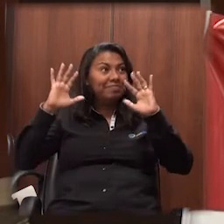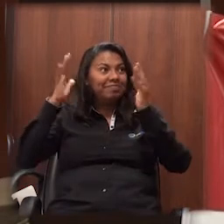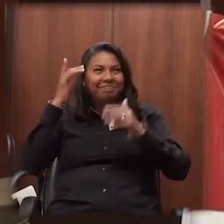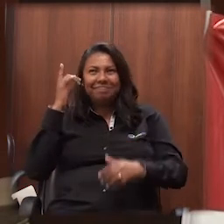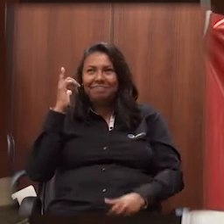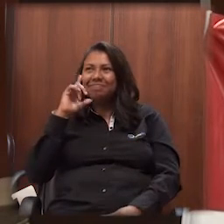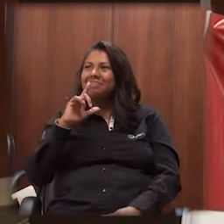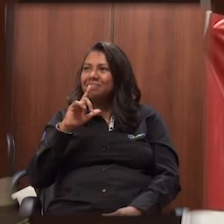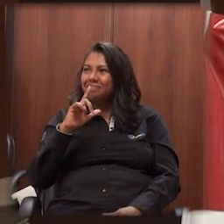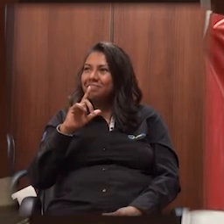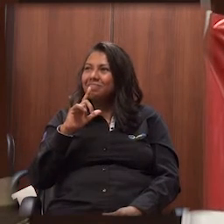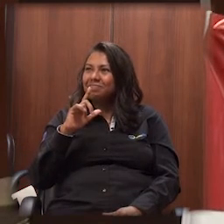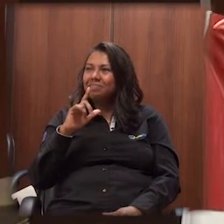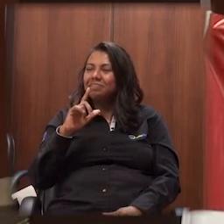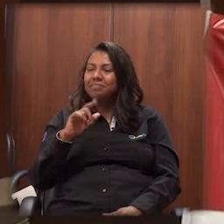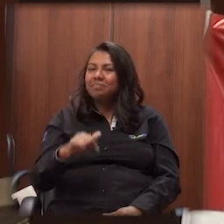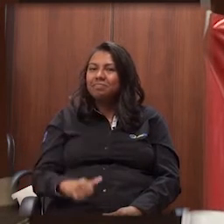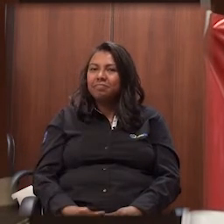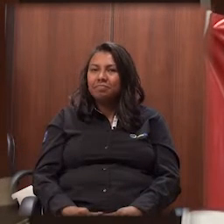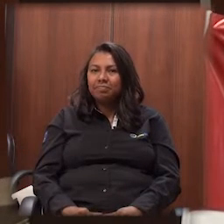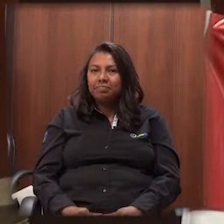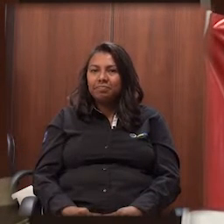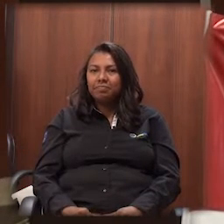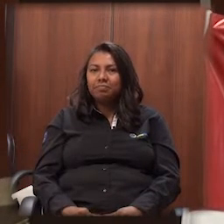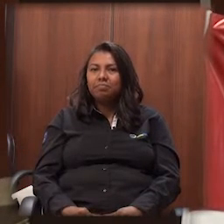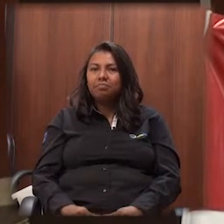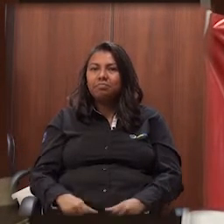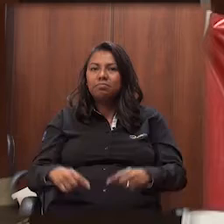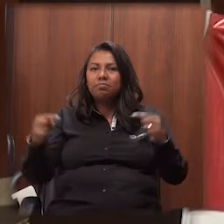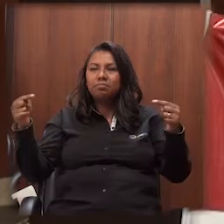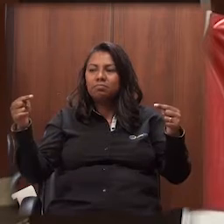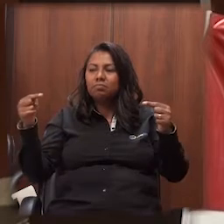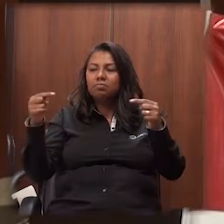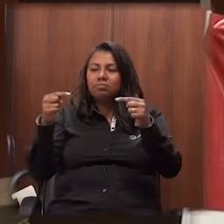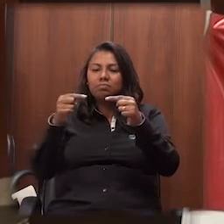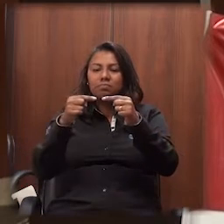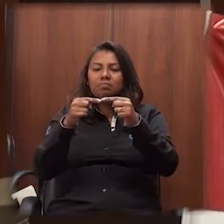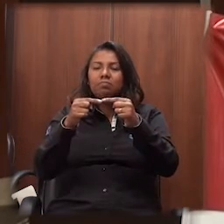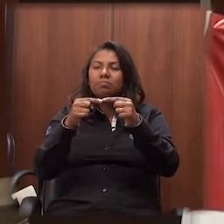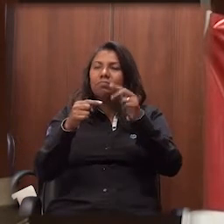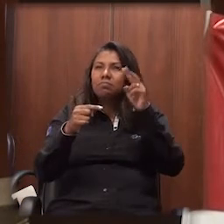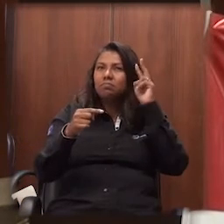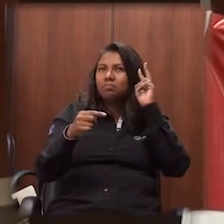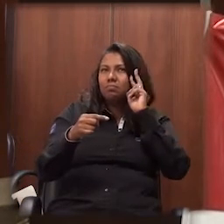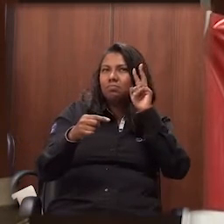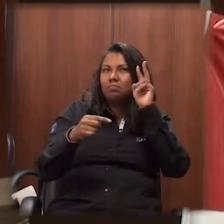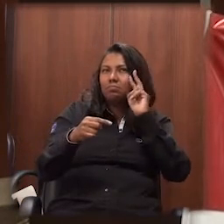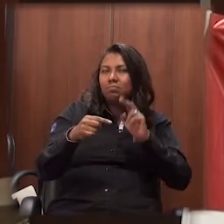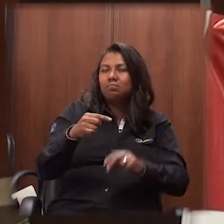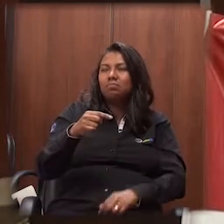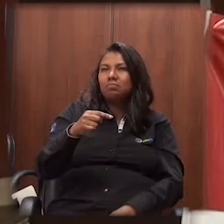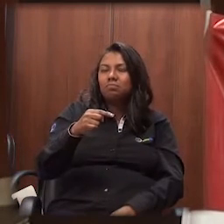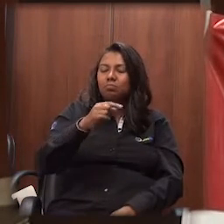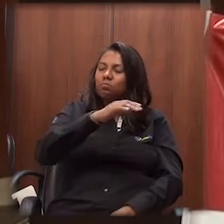hoje produz um alinhamento histórico sem precedentes na história de São